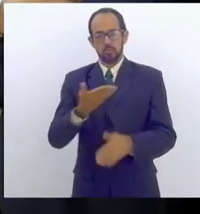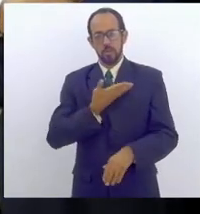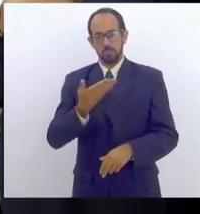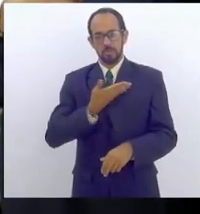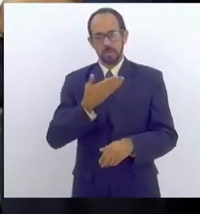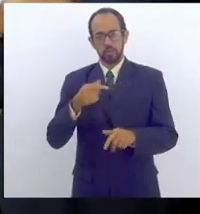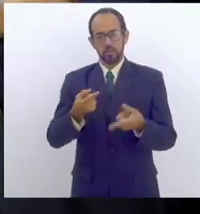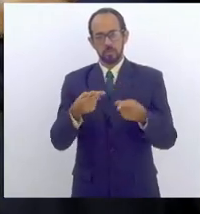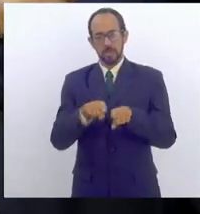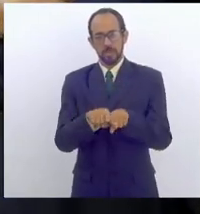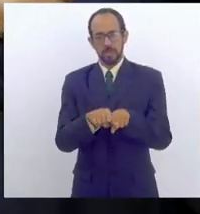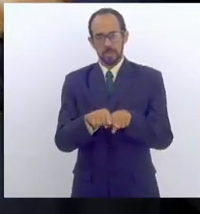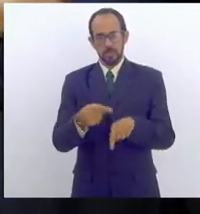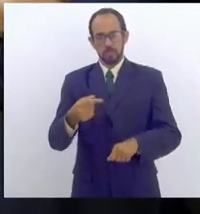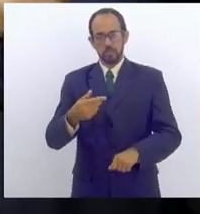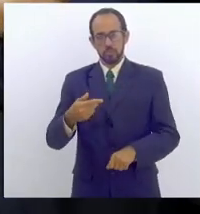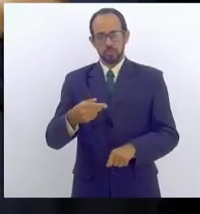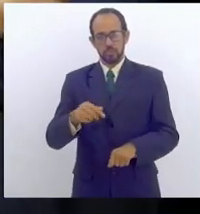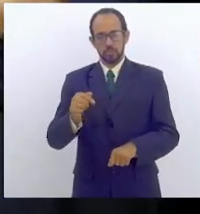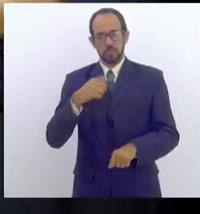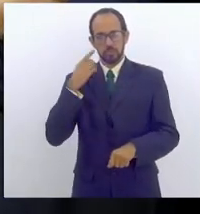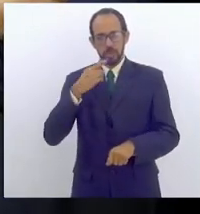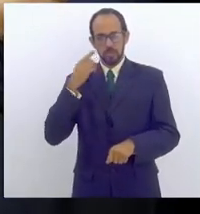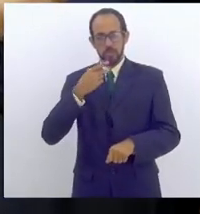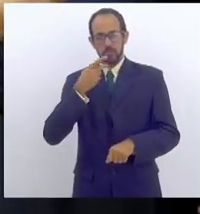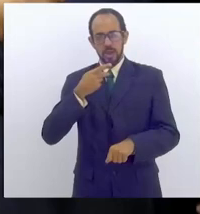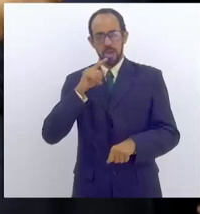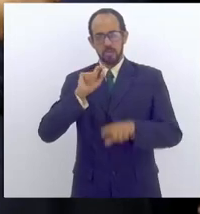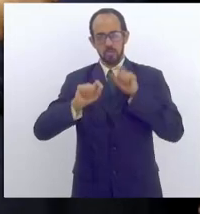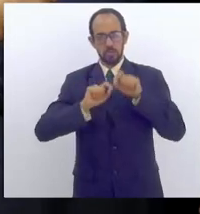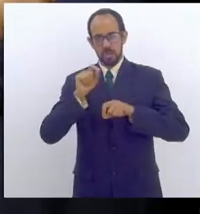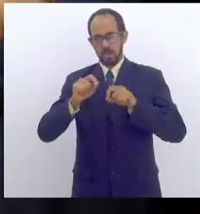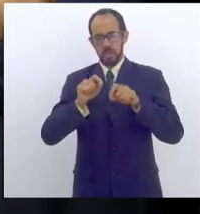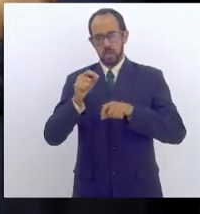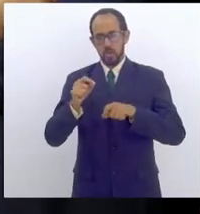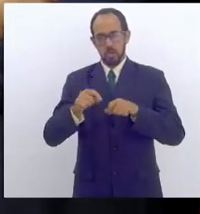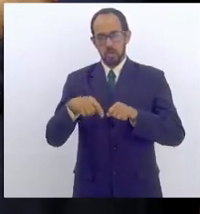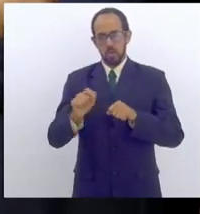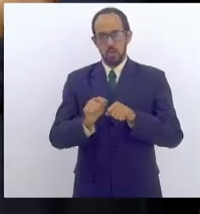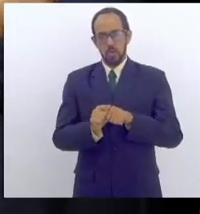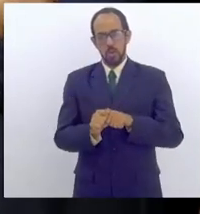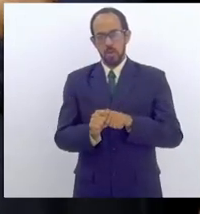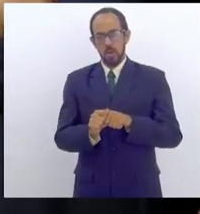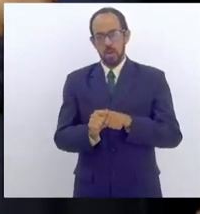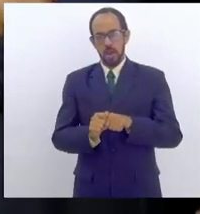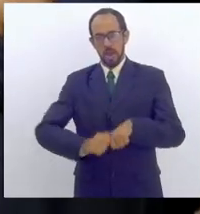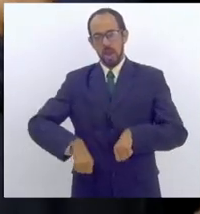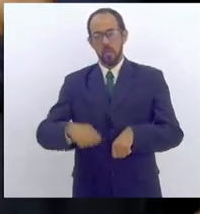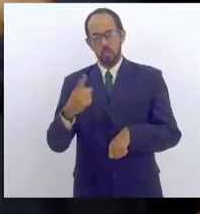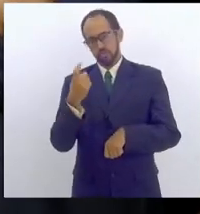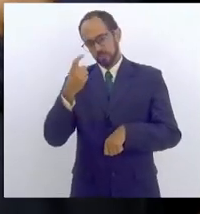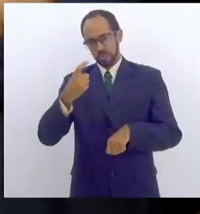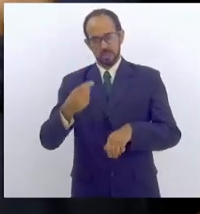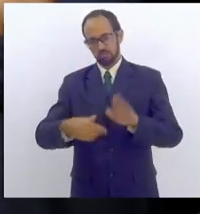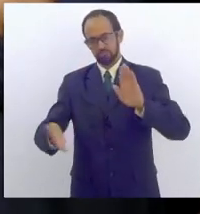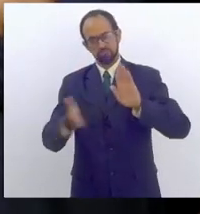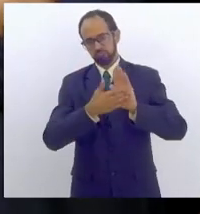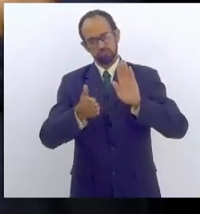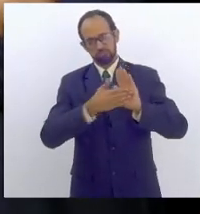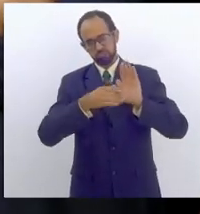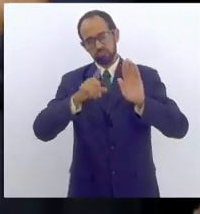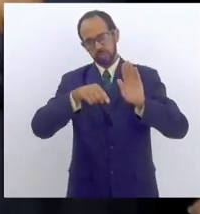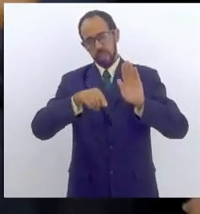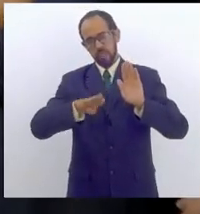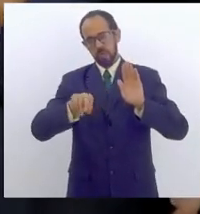campo progressista, me dizia o seguinte: a única candidatura é a do Bacelar. não tem outro